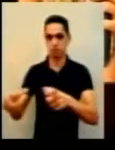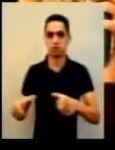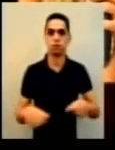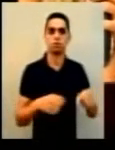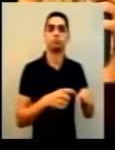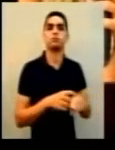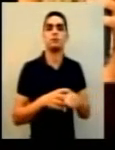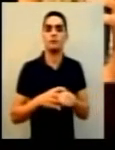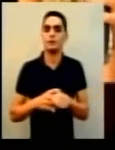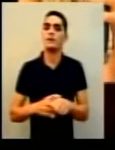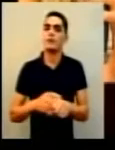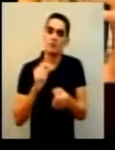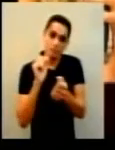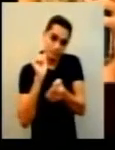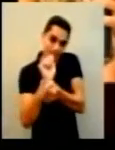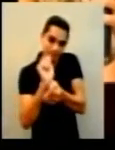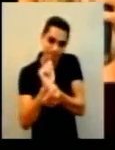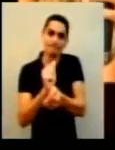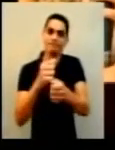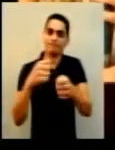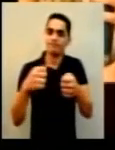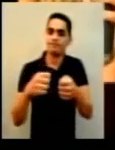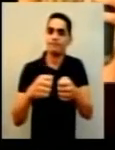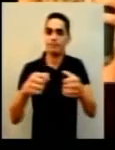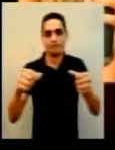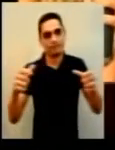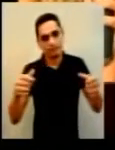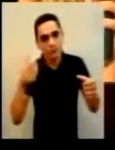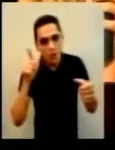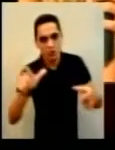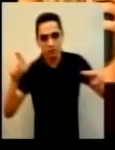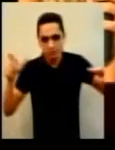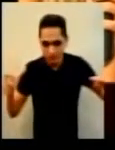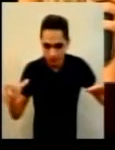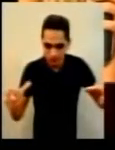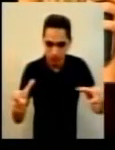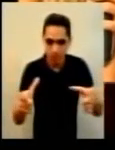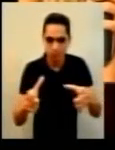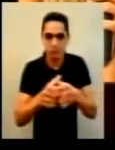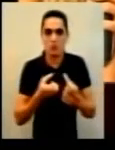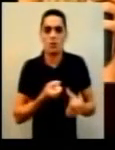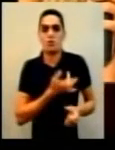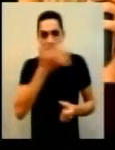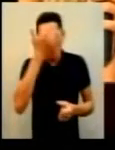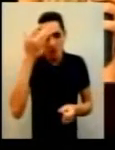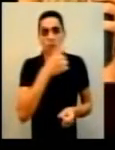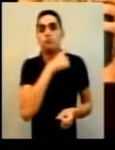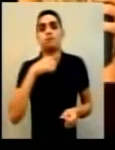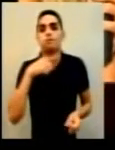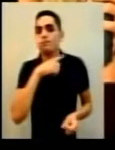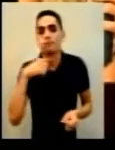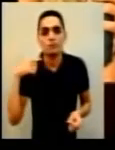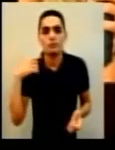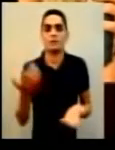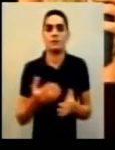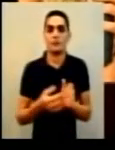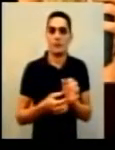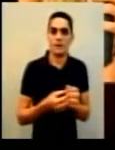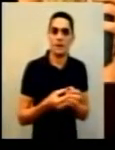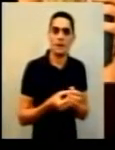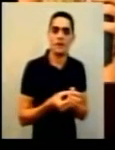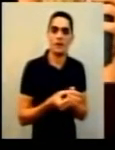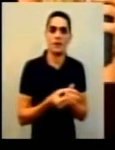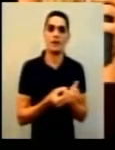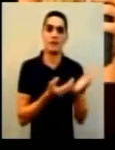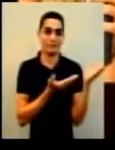era que realmente nós tivéssemos conseguisse reduzir ao máximo aí esse indicador de letalidade. Esse slide